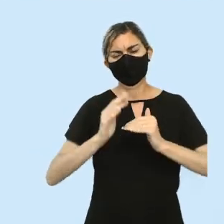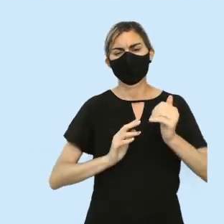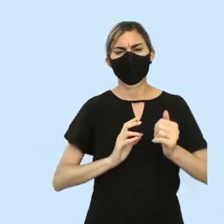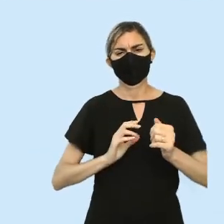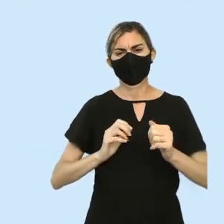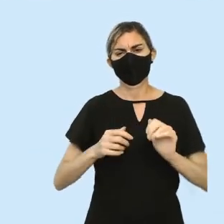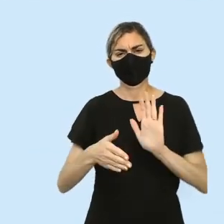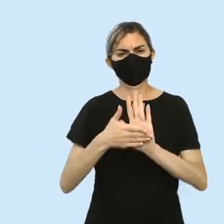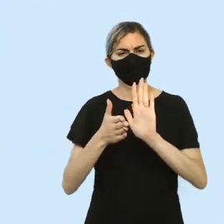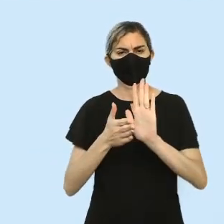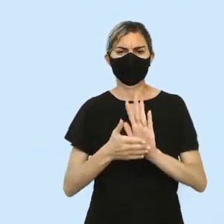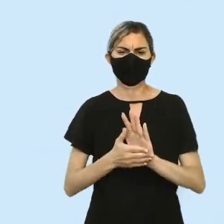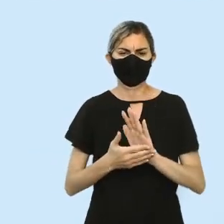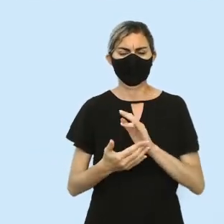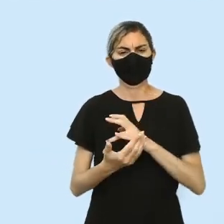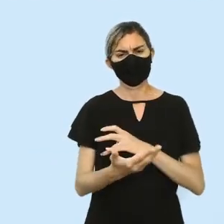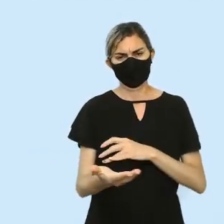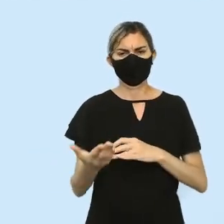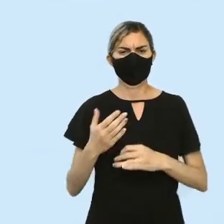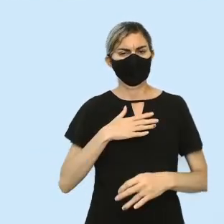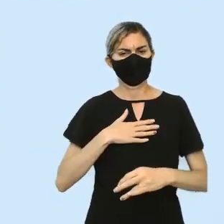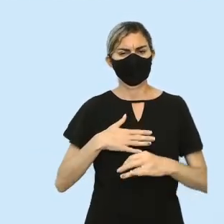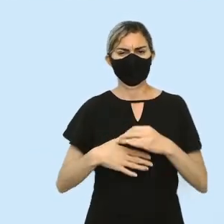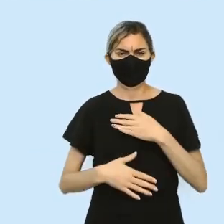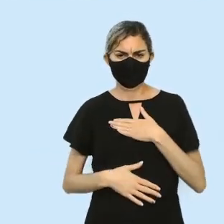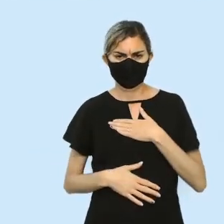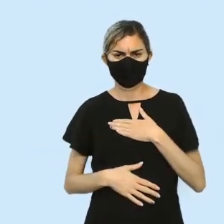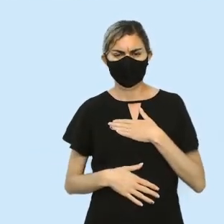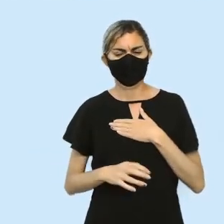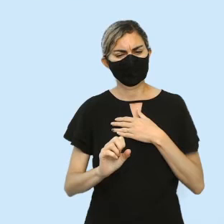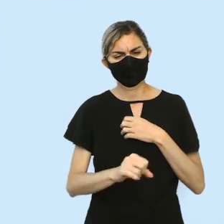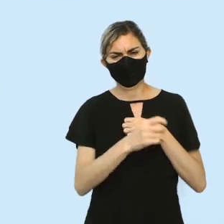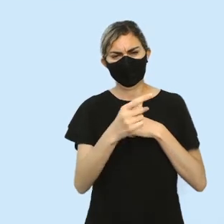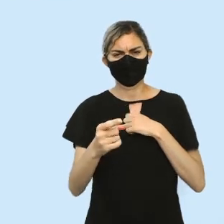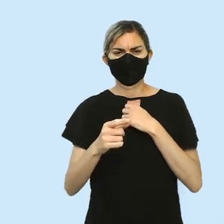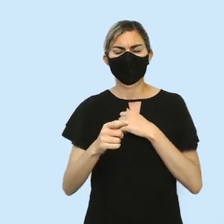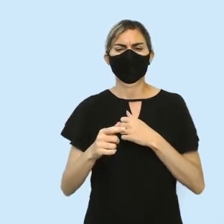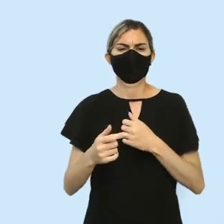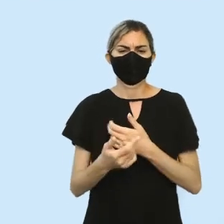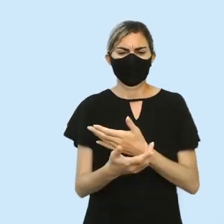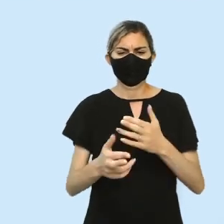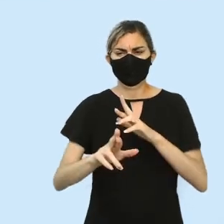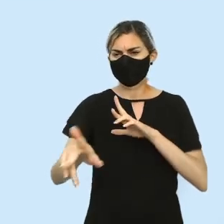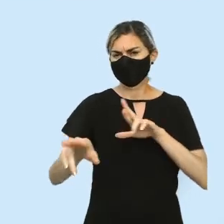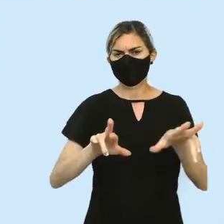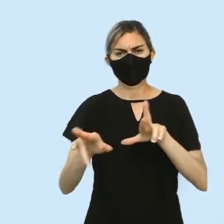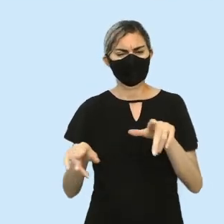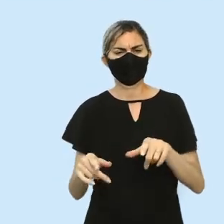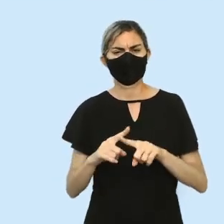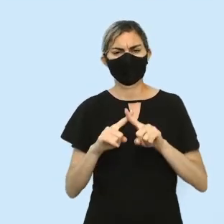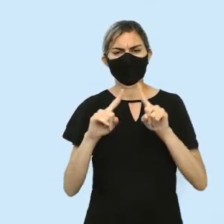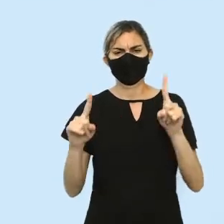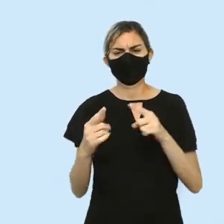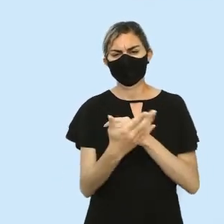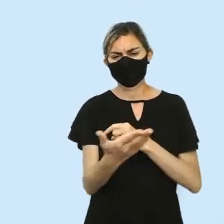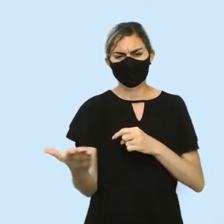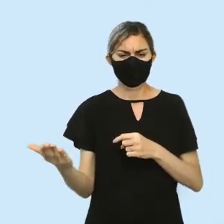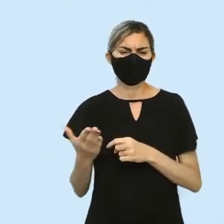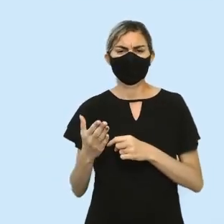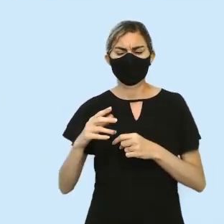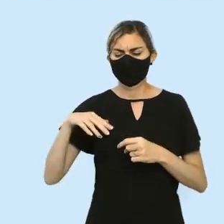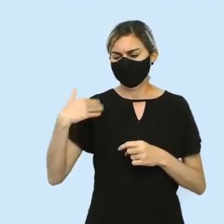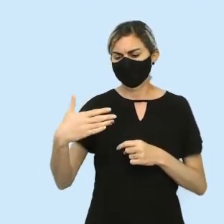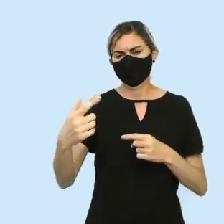uma propriedade do corpo. São grandezas diferentes, mas lá adiante elas vão